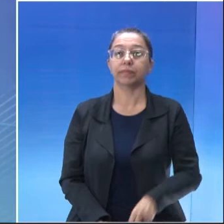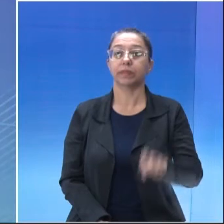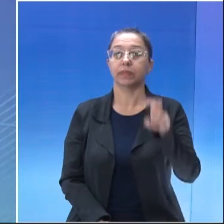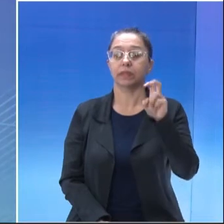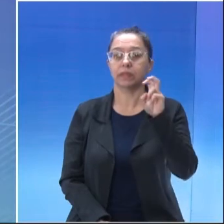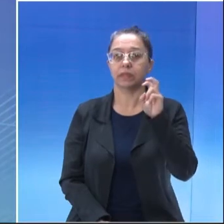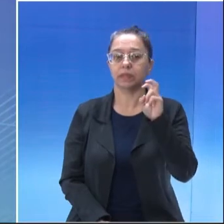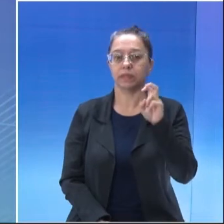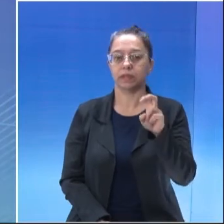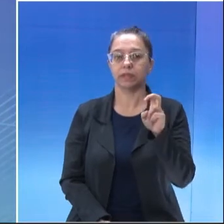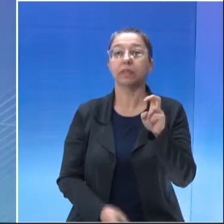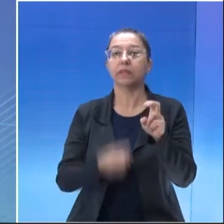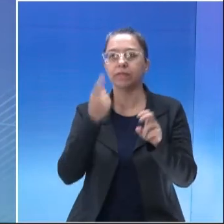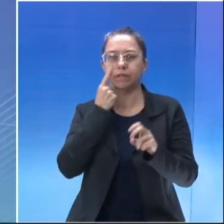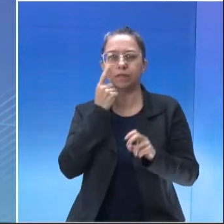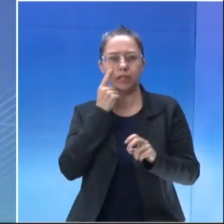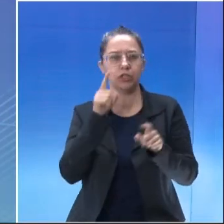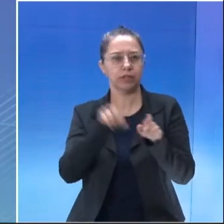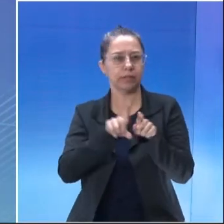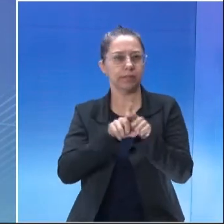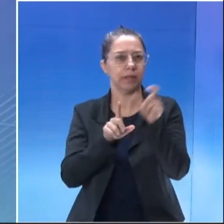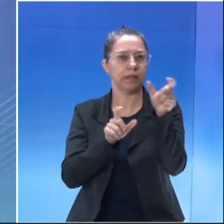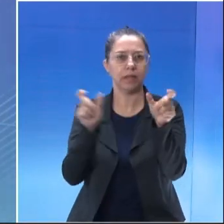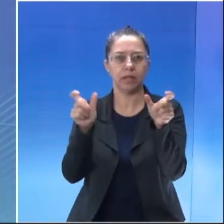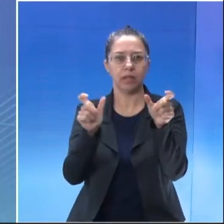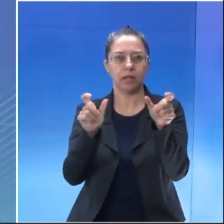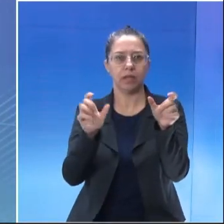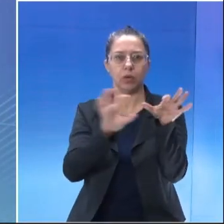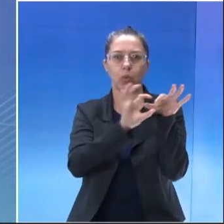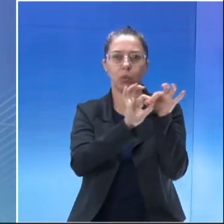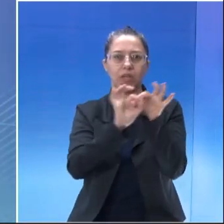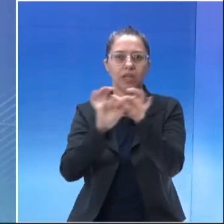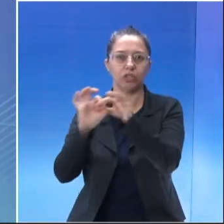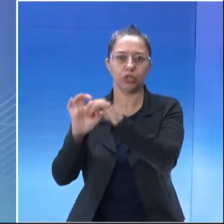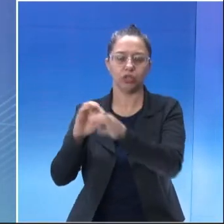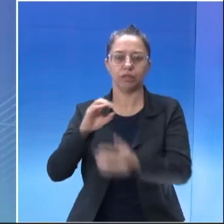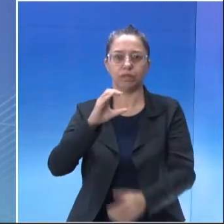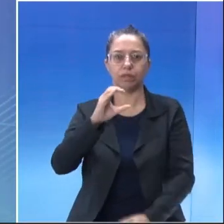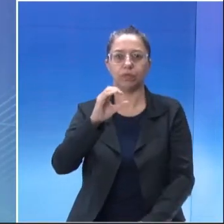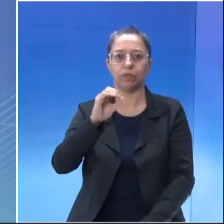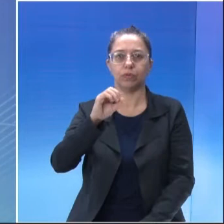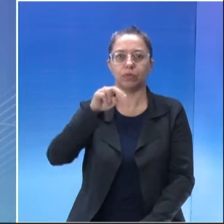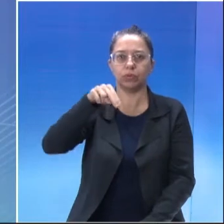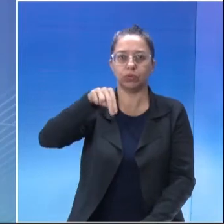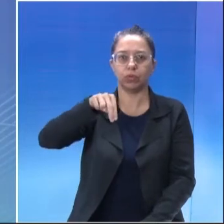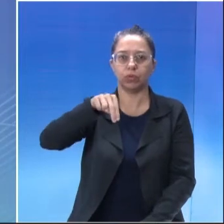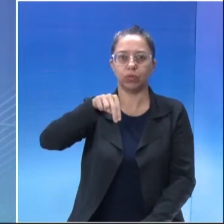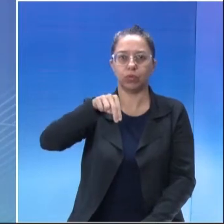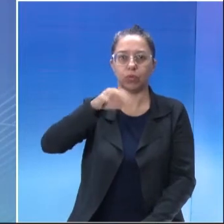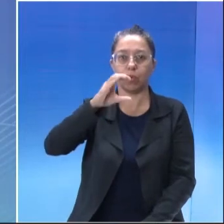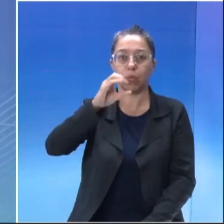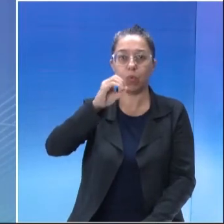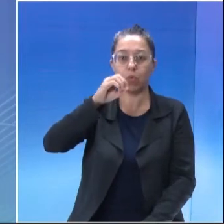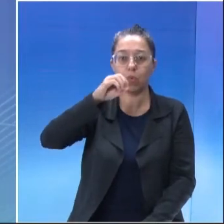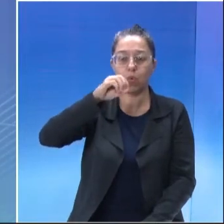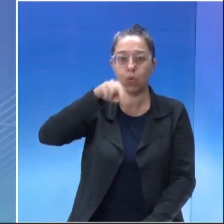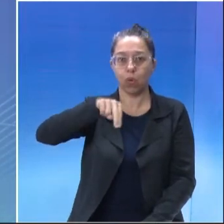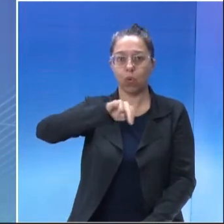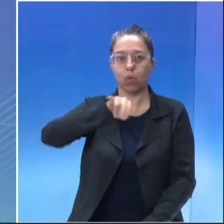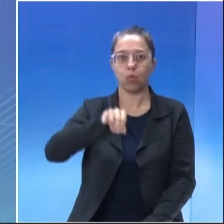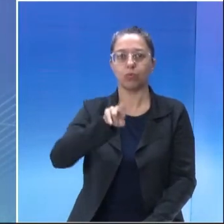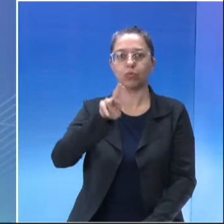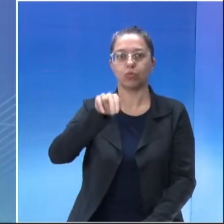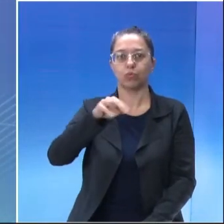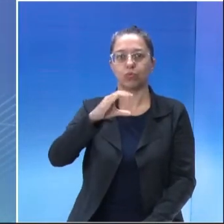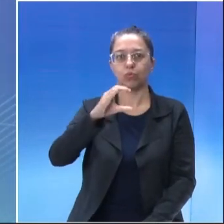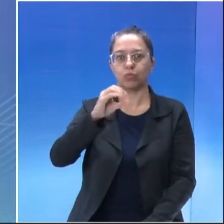Olha lá também os conectivos lá, a gente fala lá das conjunções, né, de causa e consequência para você utilizar,